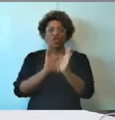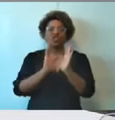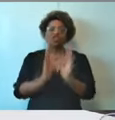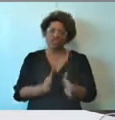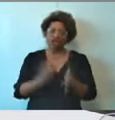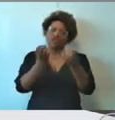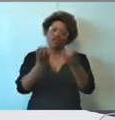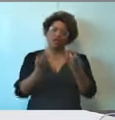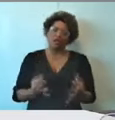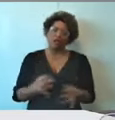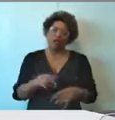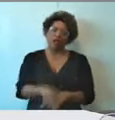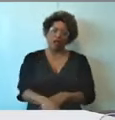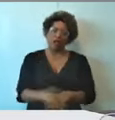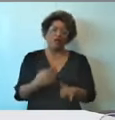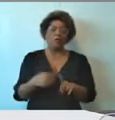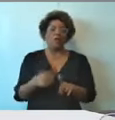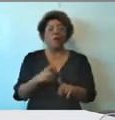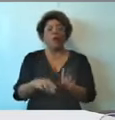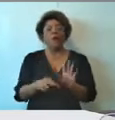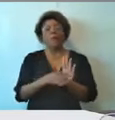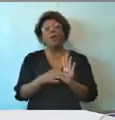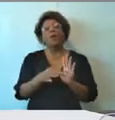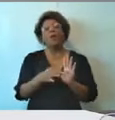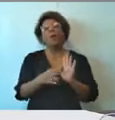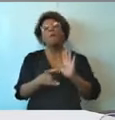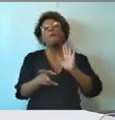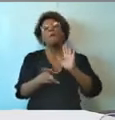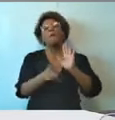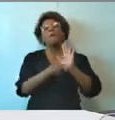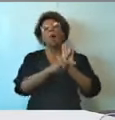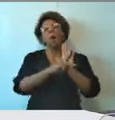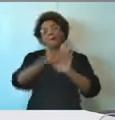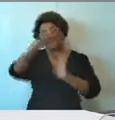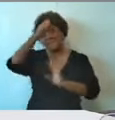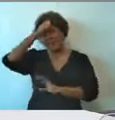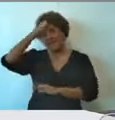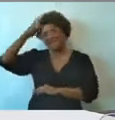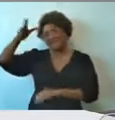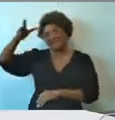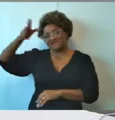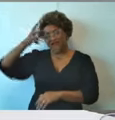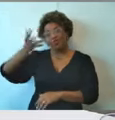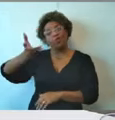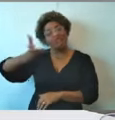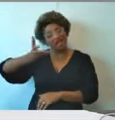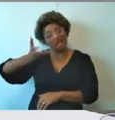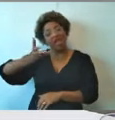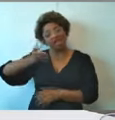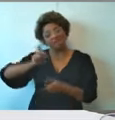argumento até, né, que o próprio prefeito, que quer que implante, deu essa